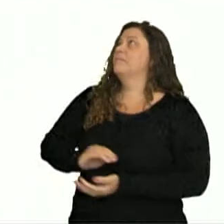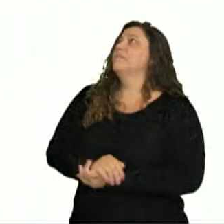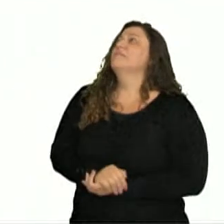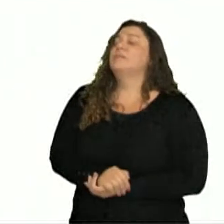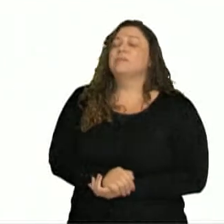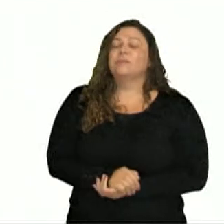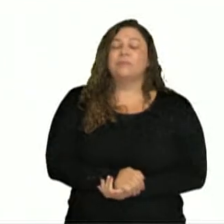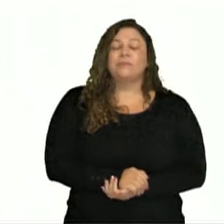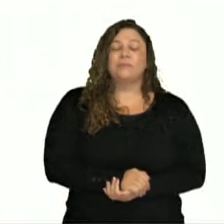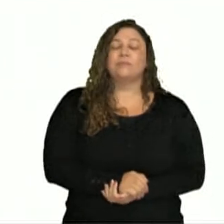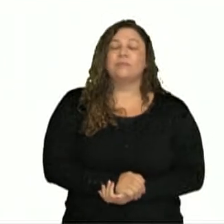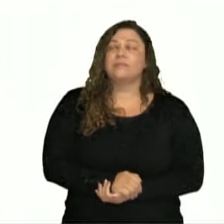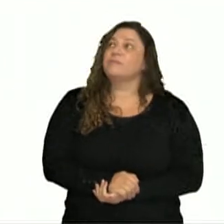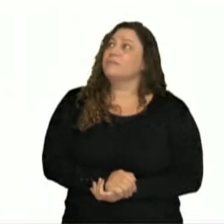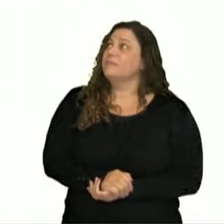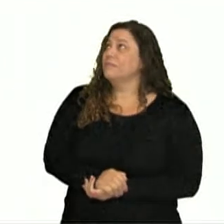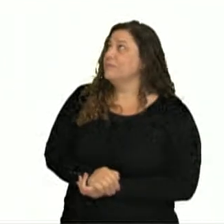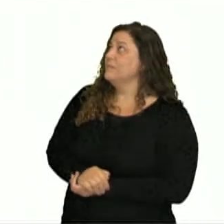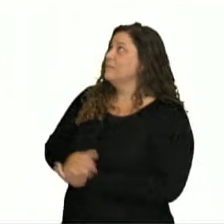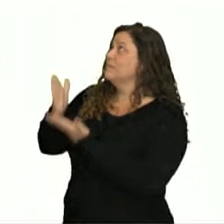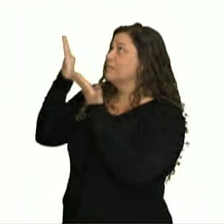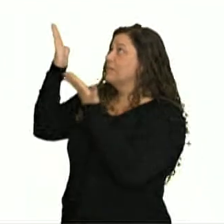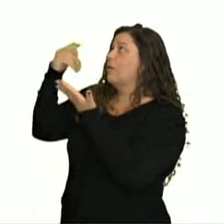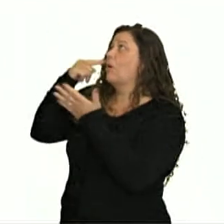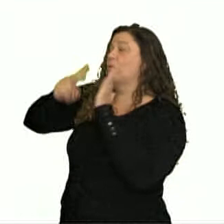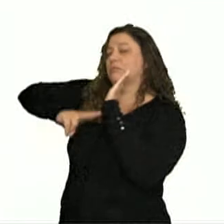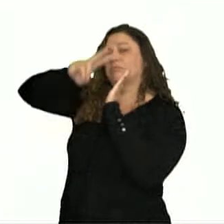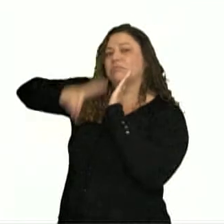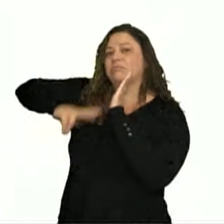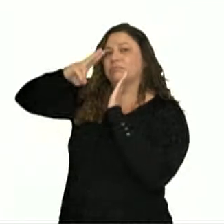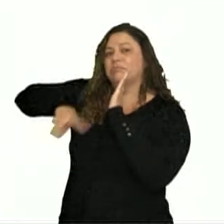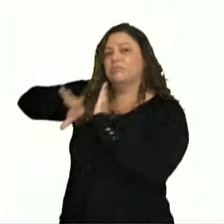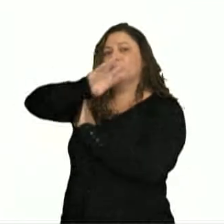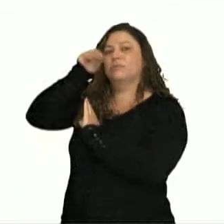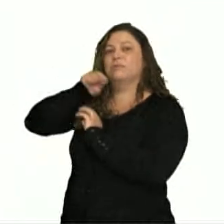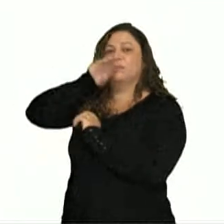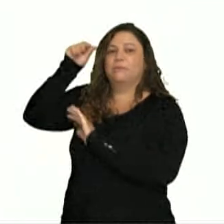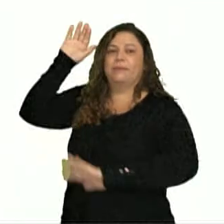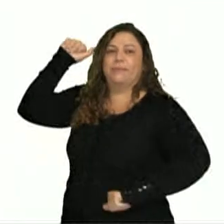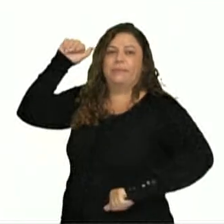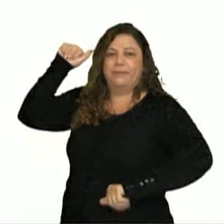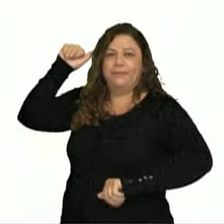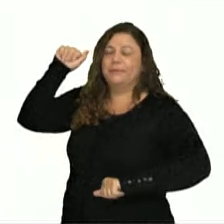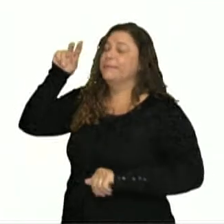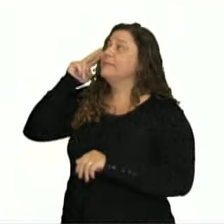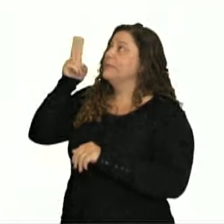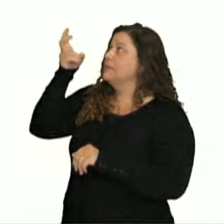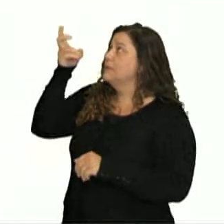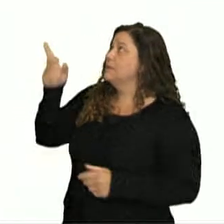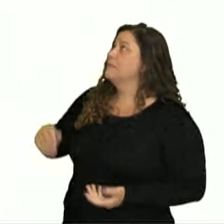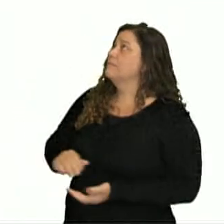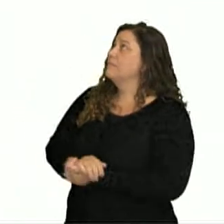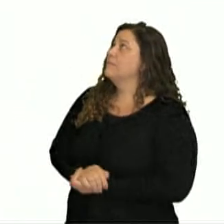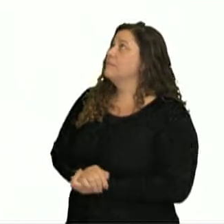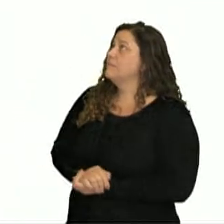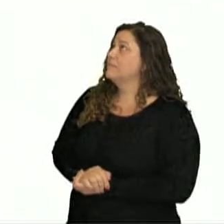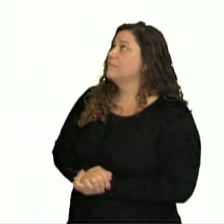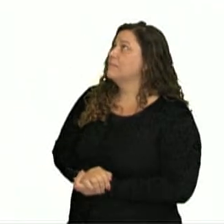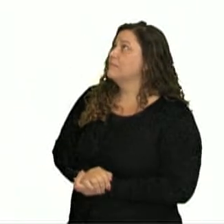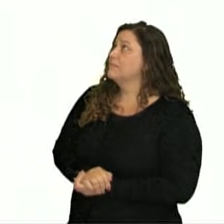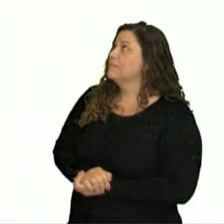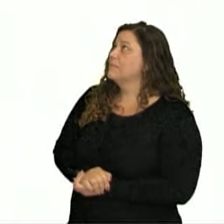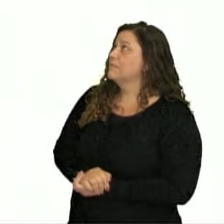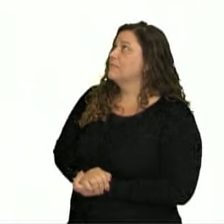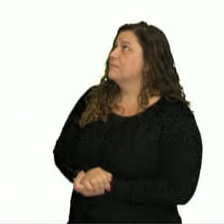vas a salir. No me hables así. Observa estas situações. Que tienen